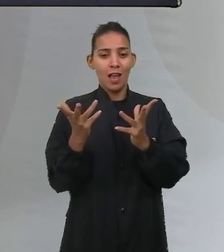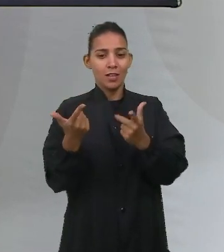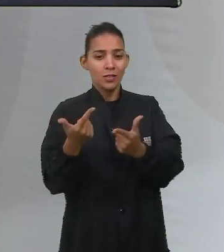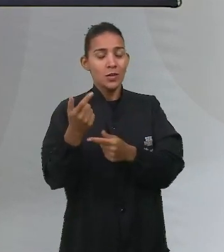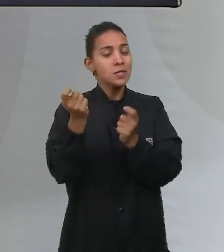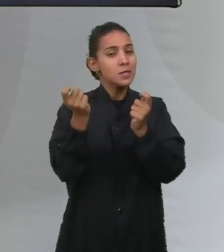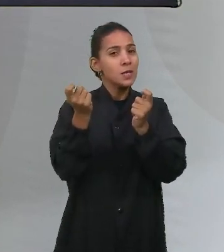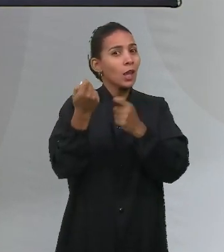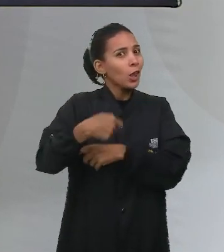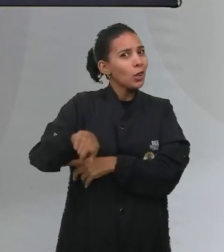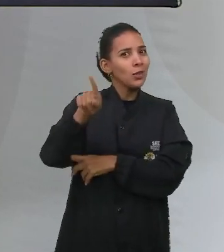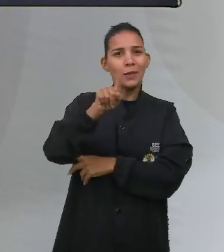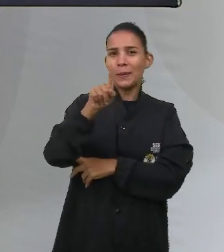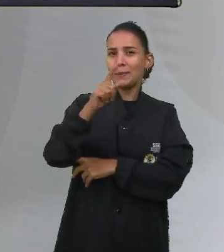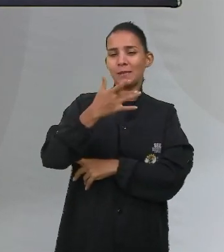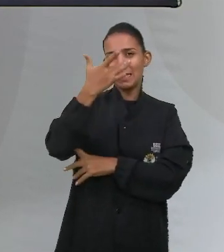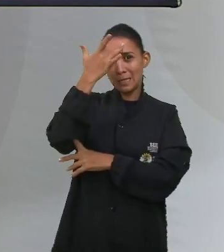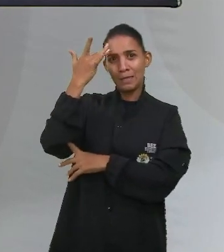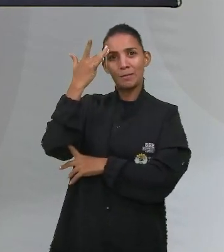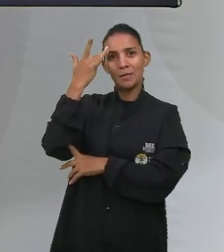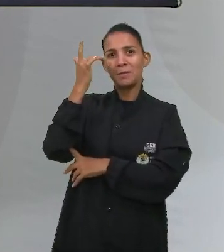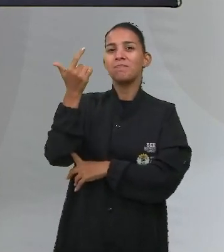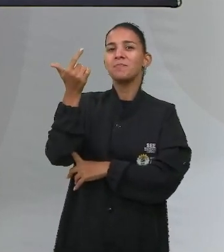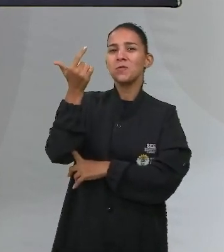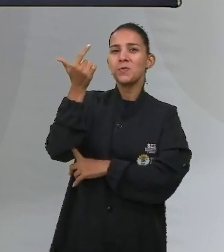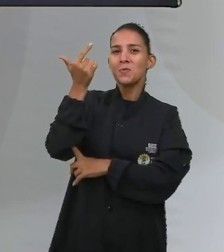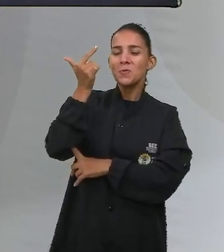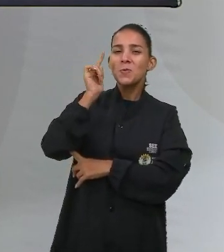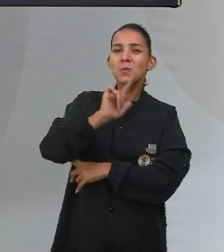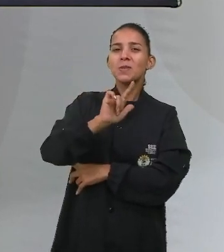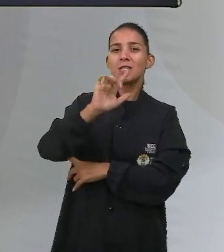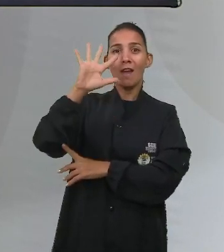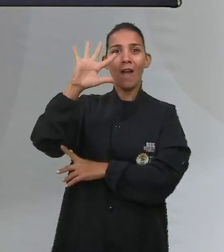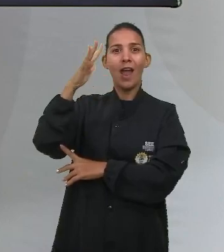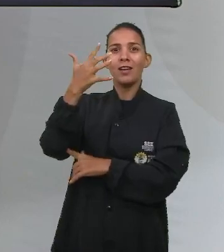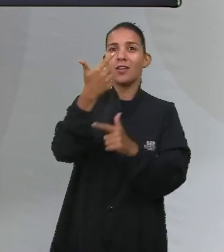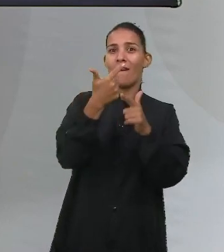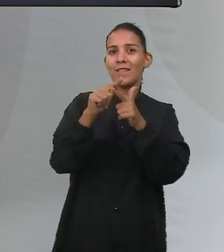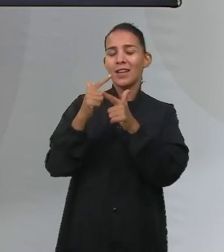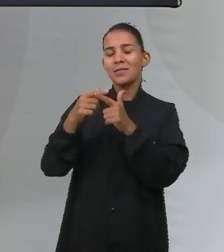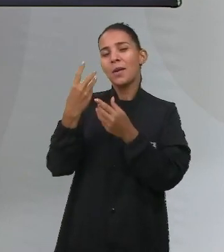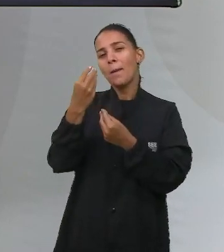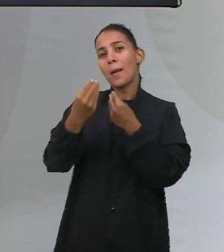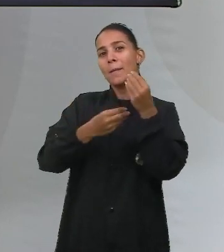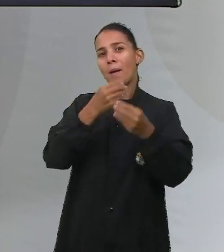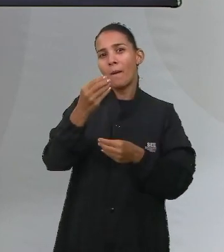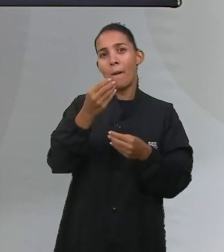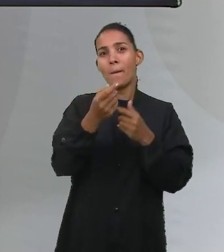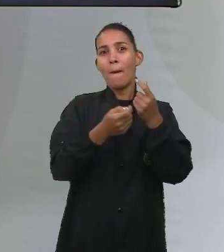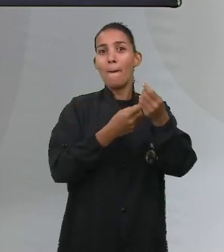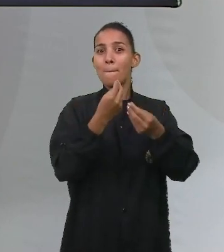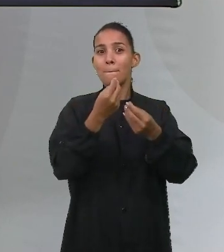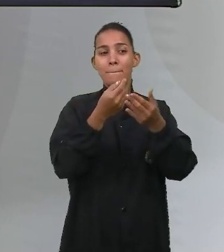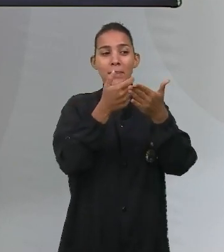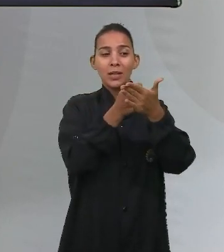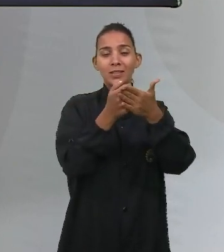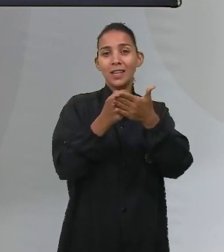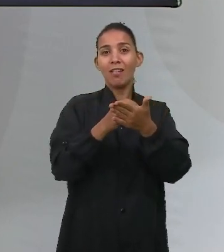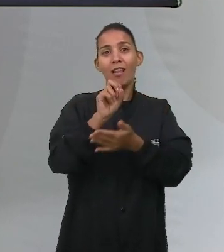você, cliente de um banco, consegue acessar e executar serviços bancários